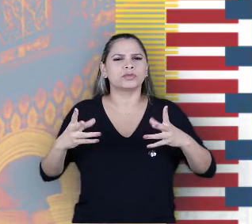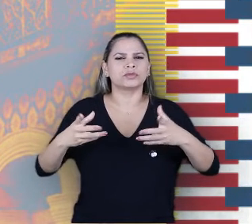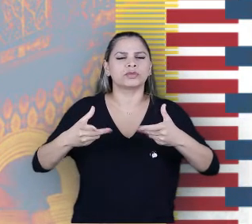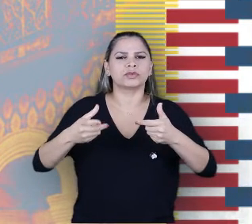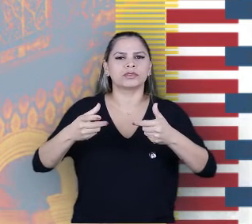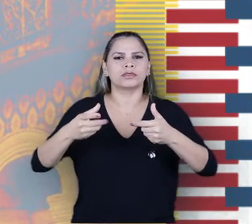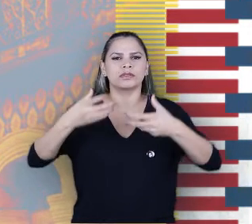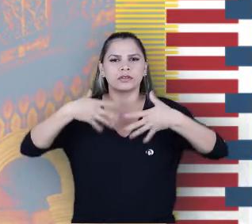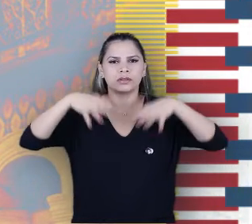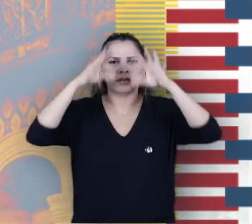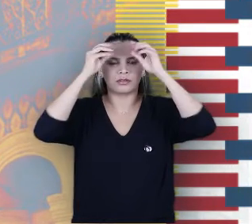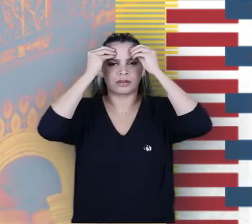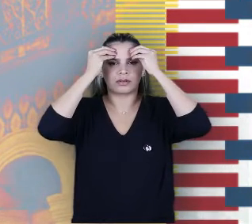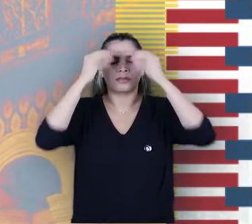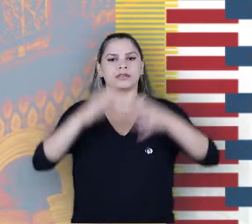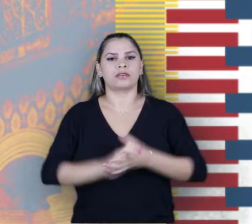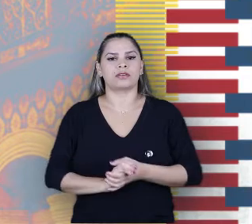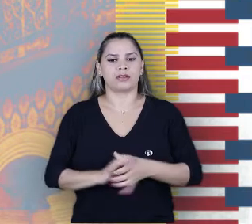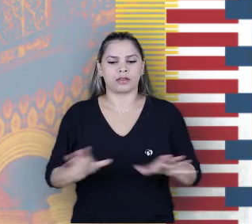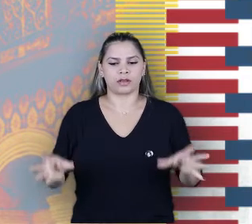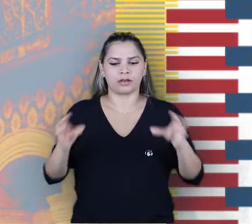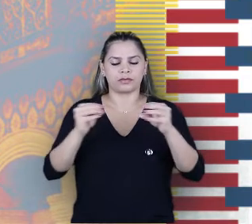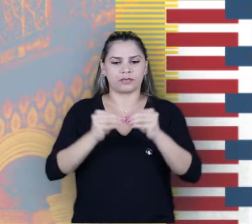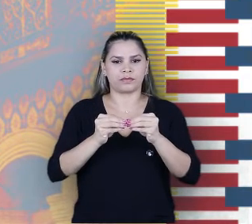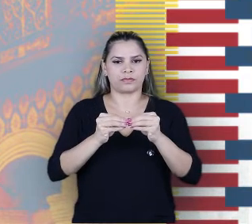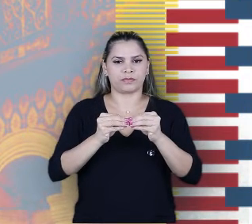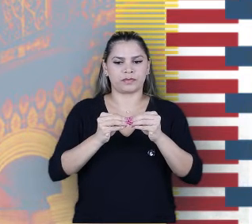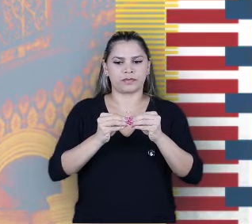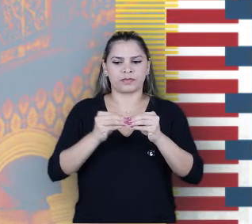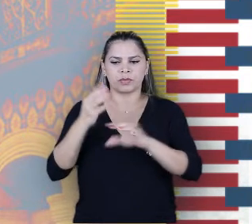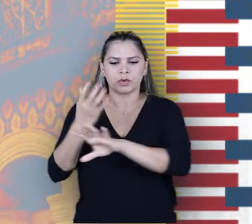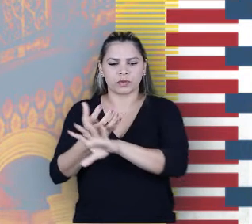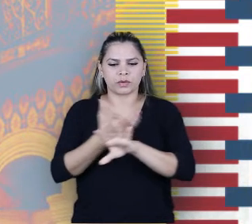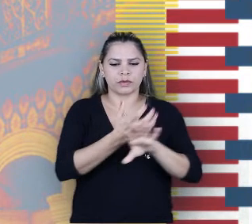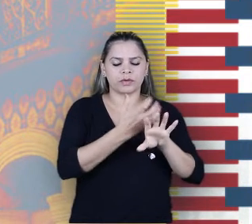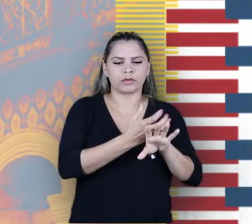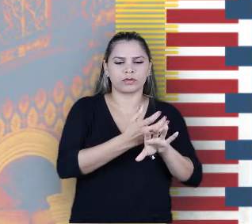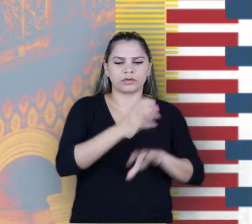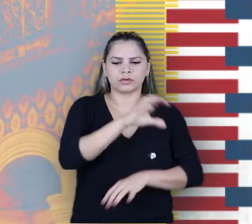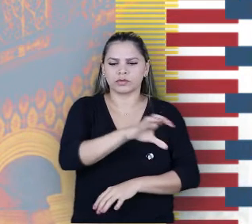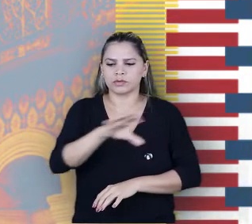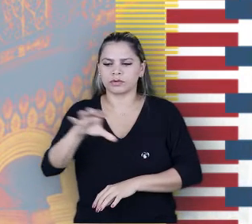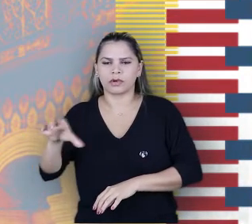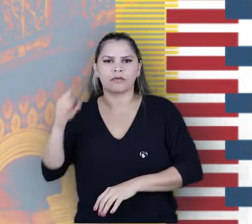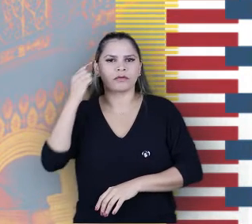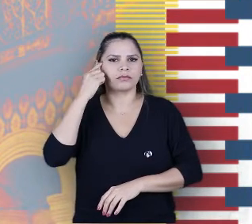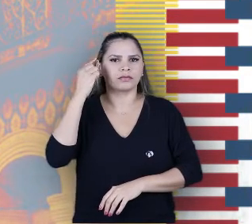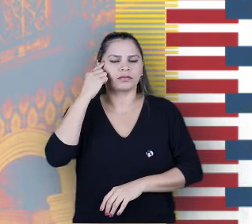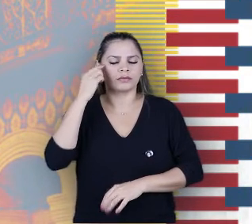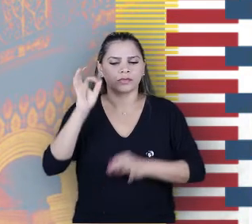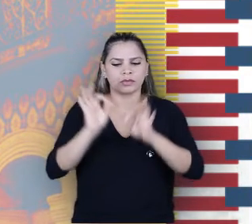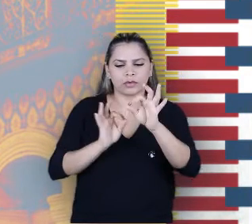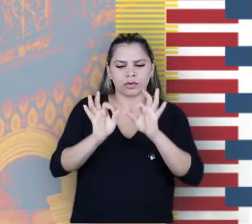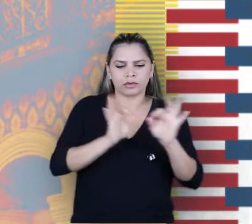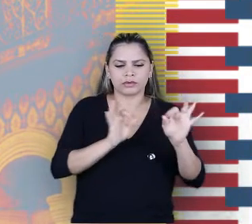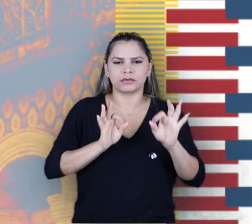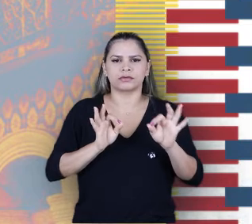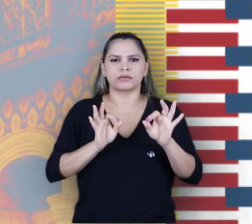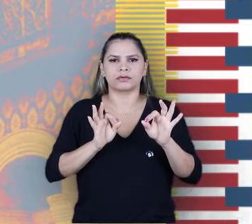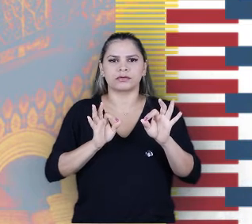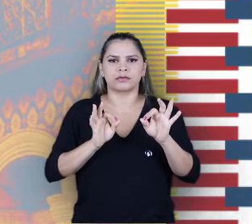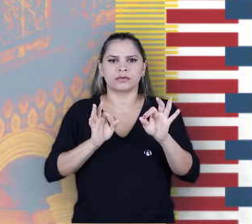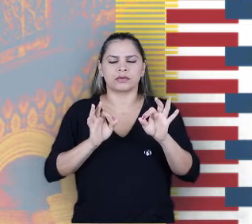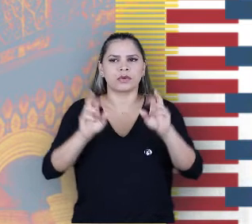conteúdos e interligar as disciplinas para uma atuação conjunta dentro de um projeto. Pode